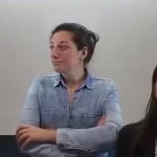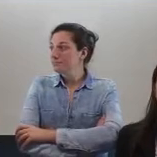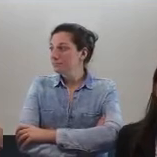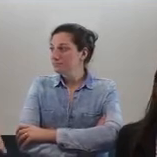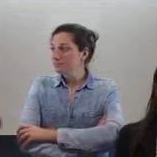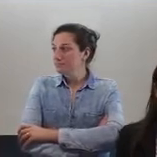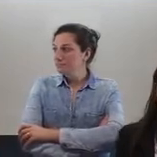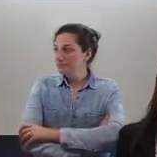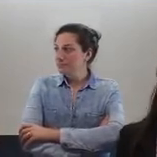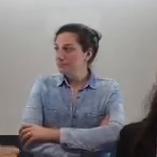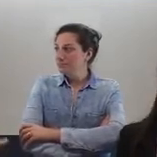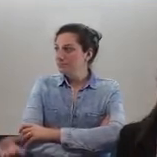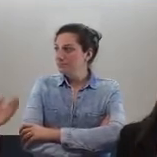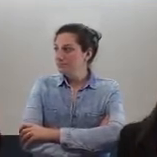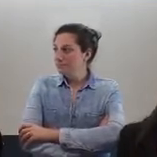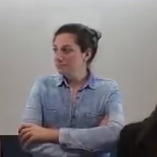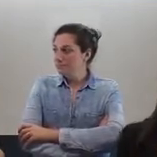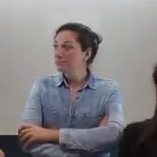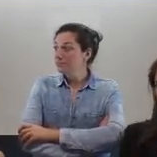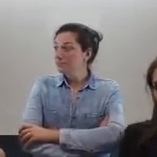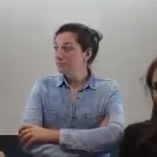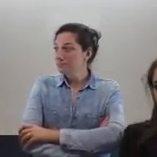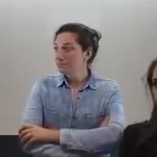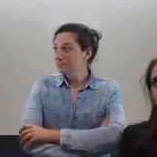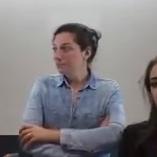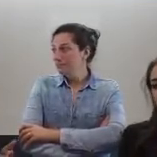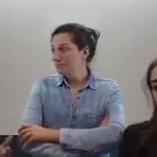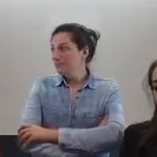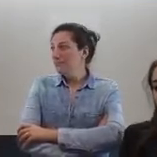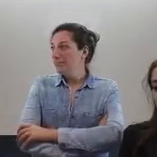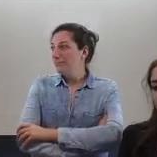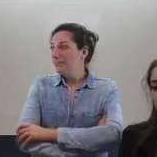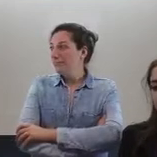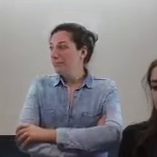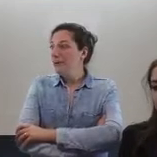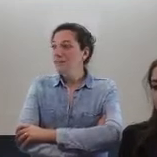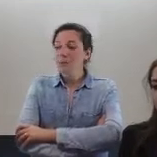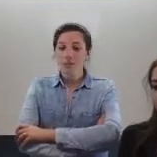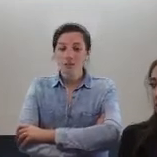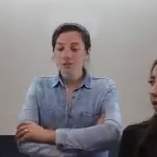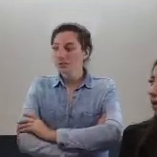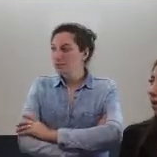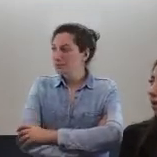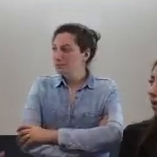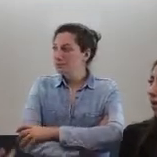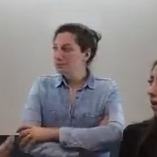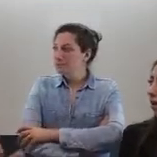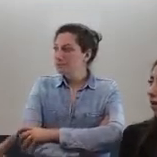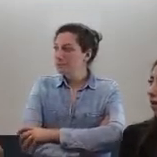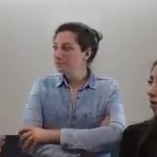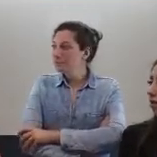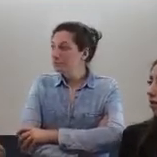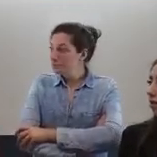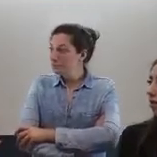a biblioteca da USP, fornece um valor em dinheiro para eles mandarem um periódico impresso para nós. Ai, que bacana isso. Porque, às vezes,